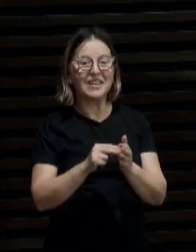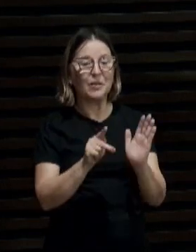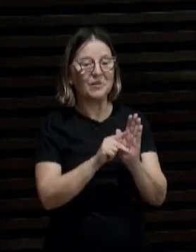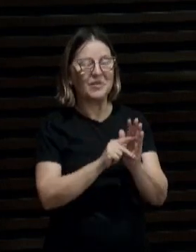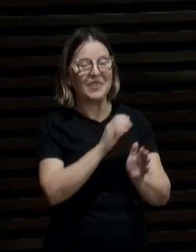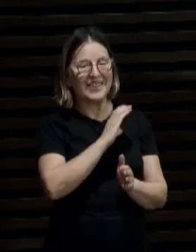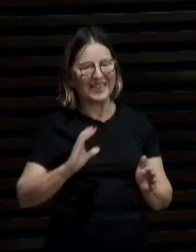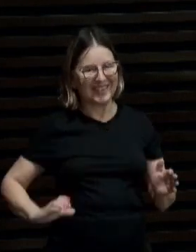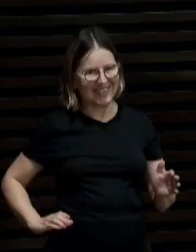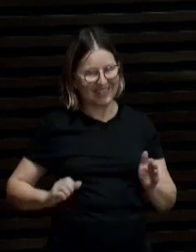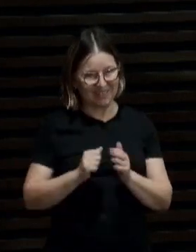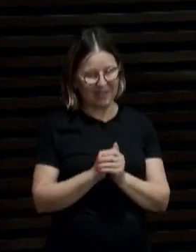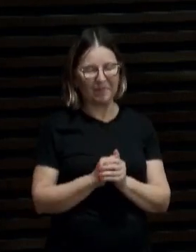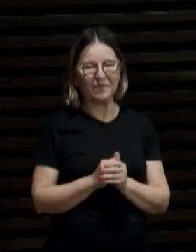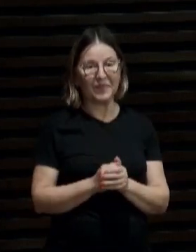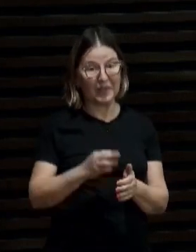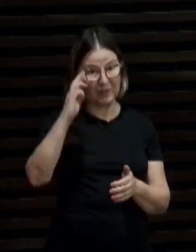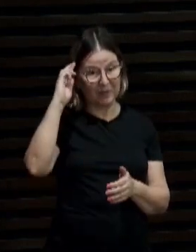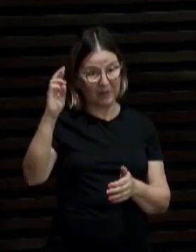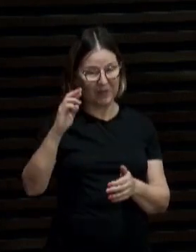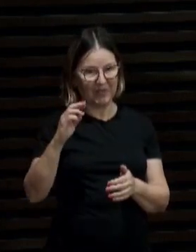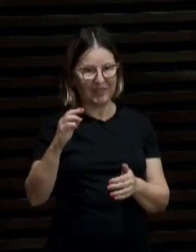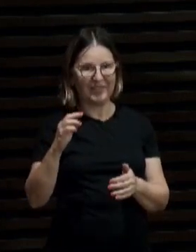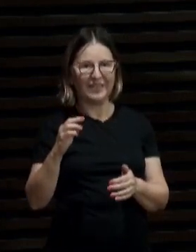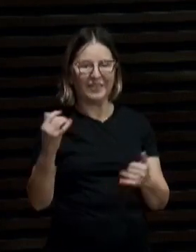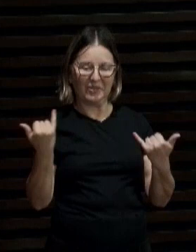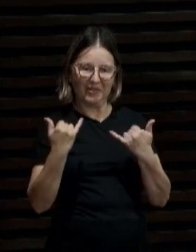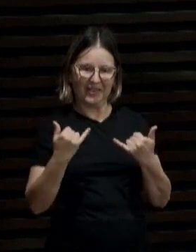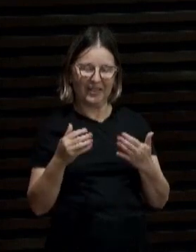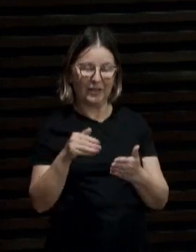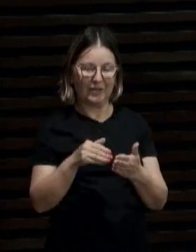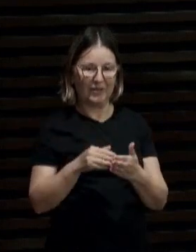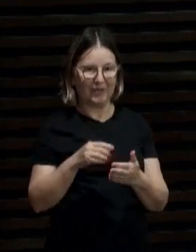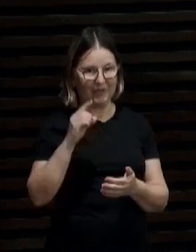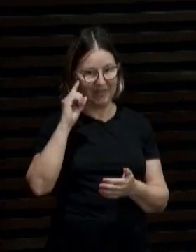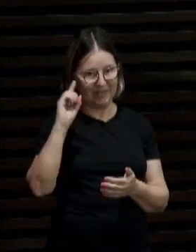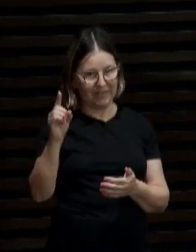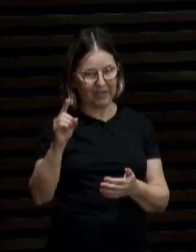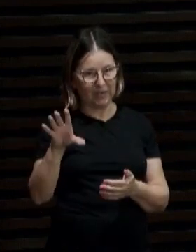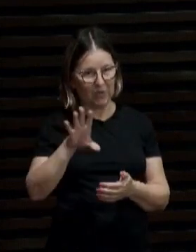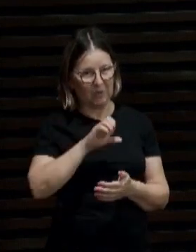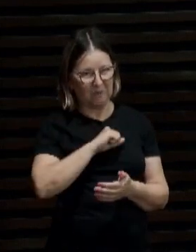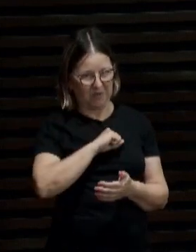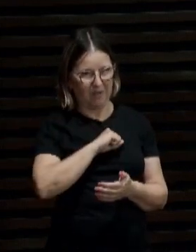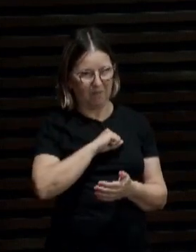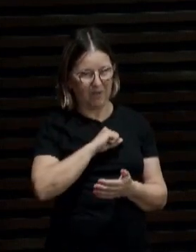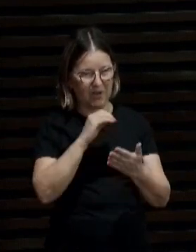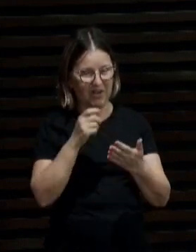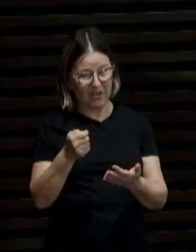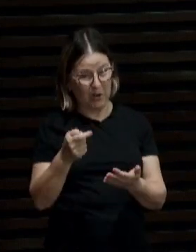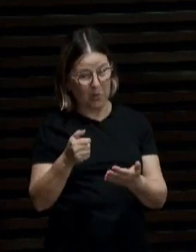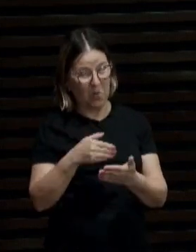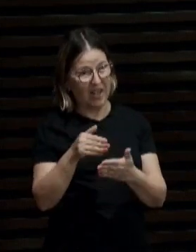Amém? O Senhor nos disse que nos últimos dias o amor se esfriaria de quase todos, mas a